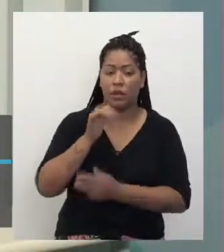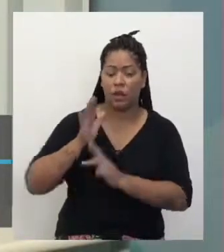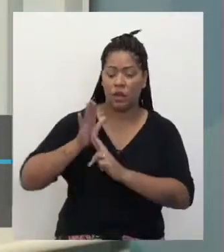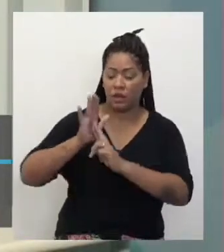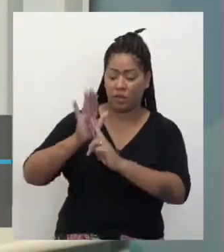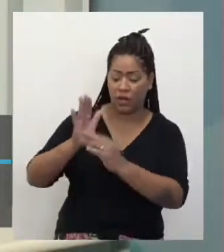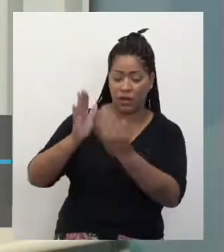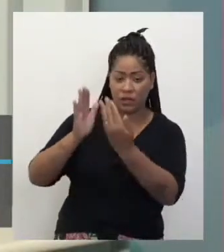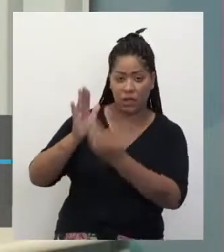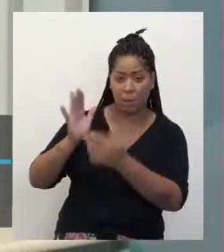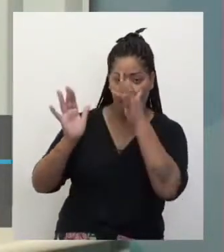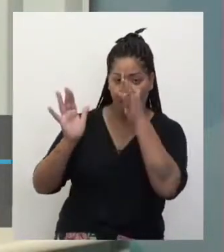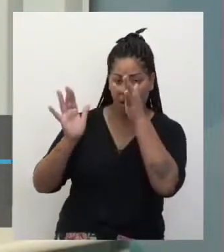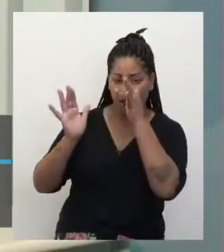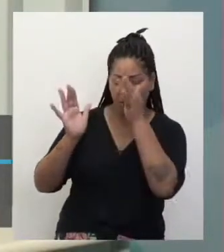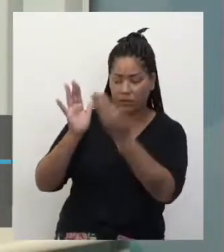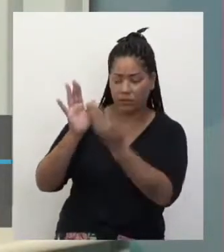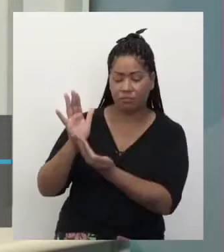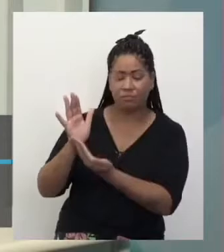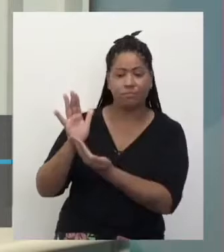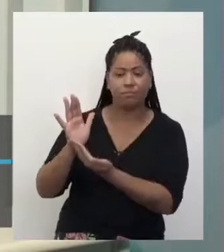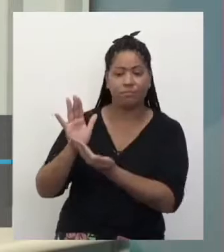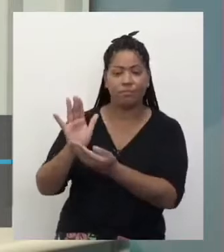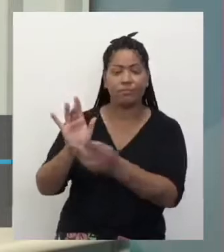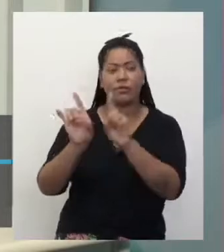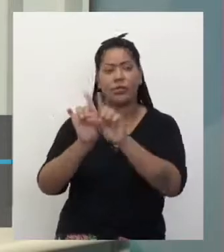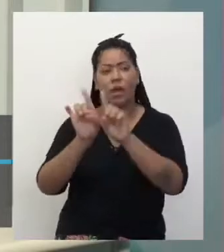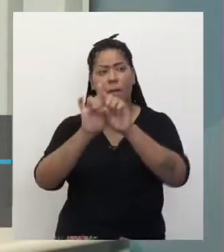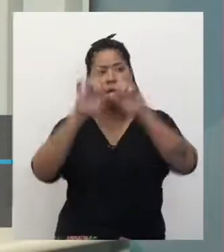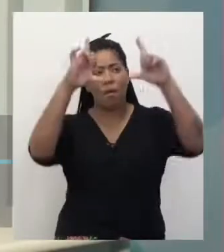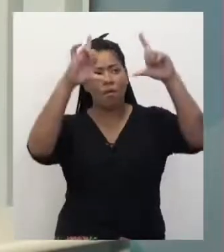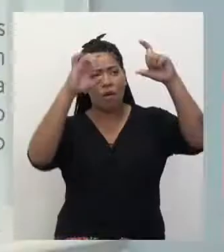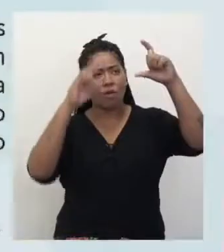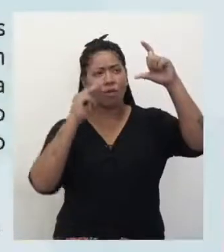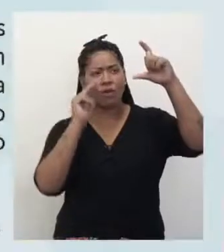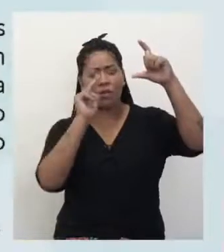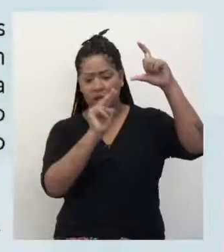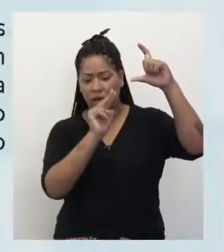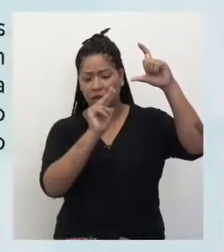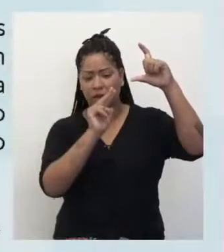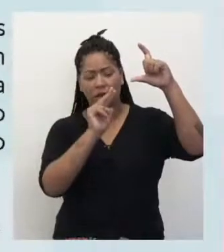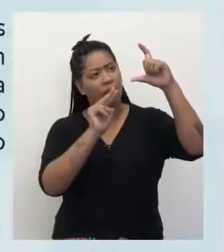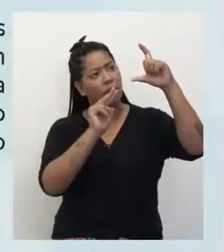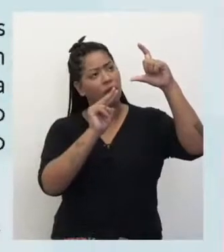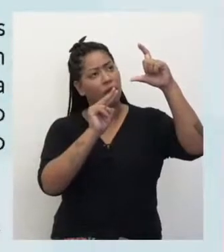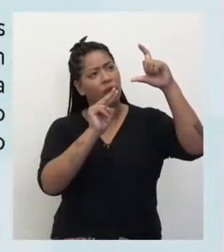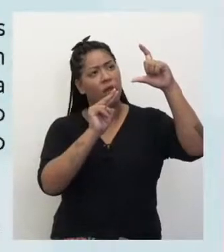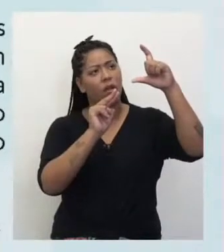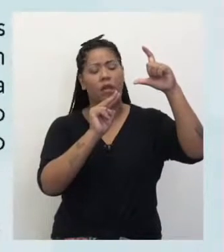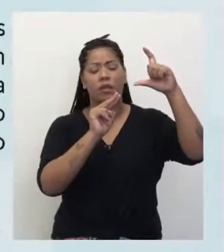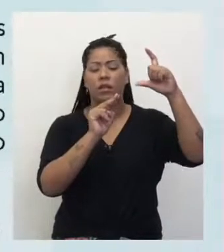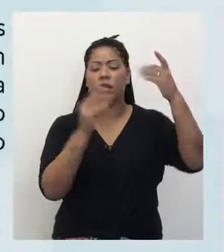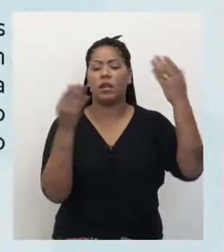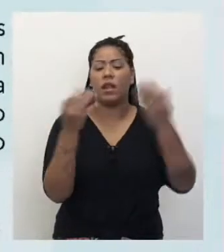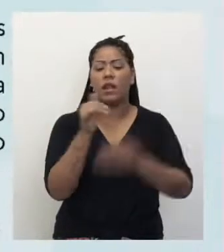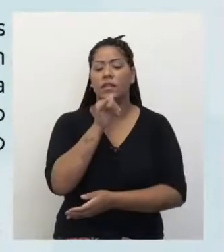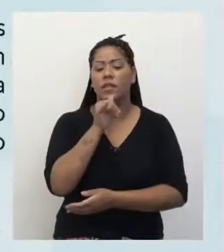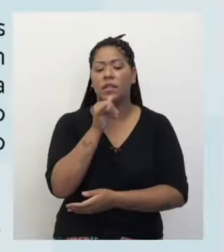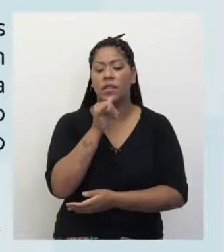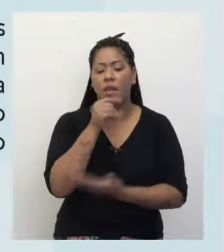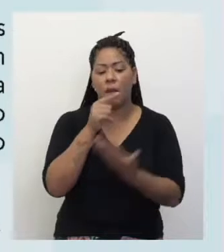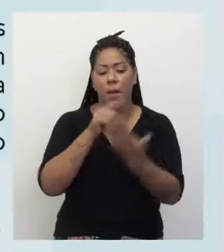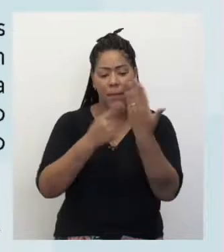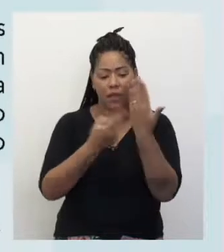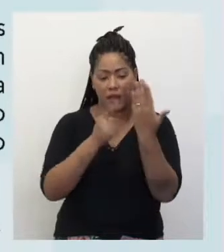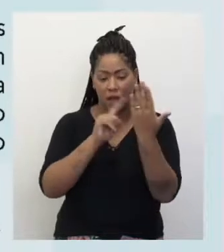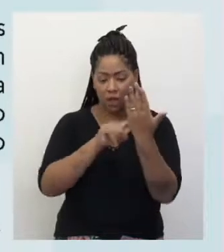sentido conotativo como uma figura de linguagem. Espinhos da vida. Hoje a vida está cheia de espinhos. E entre